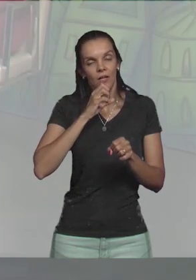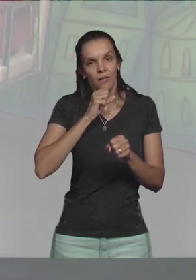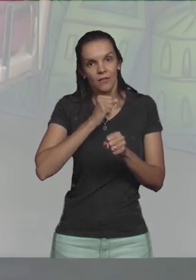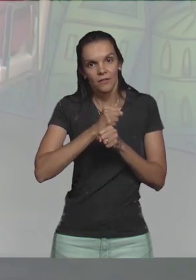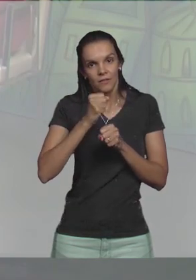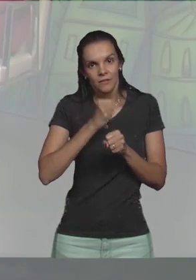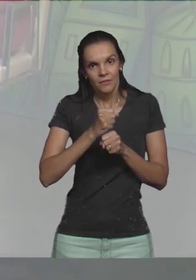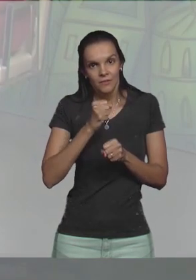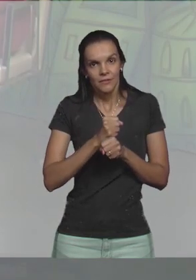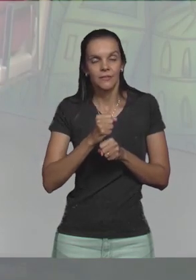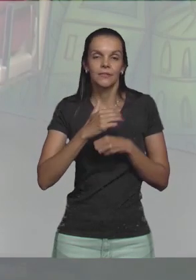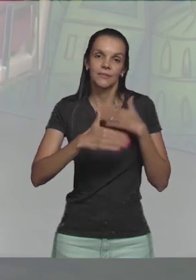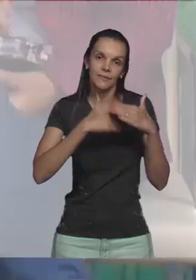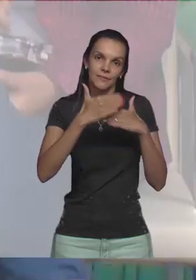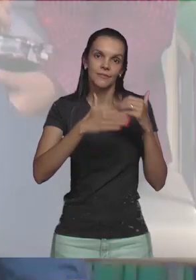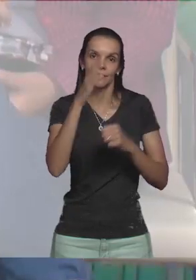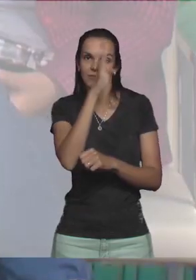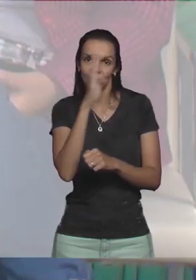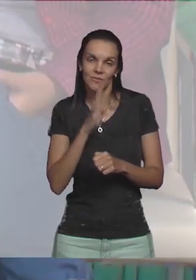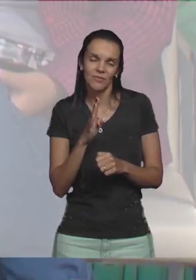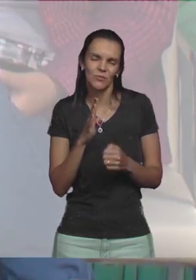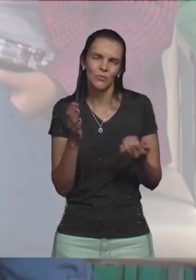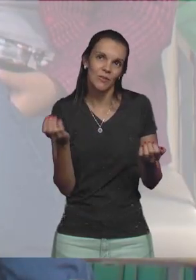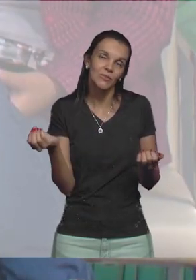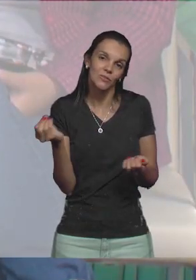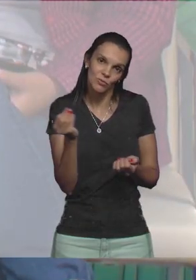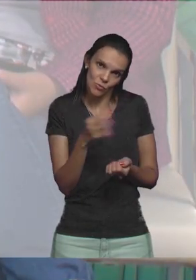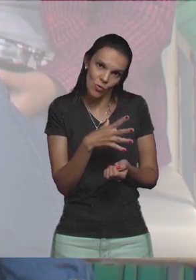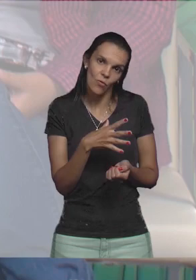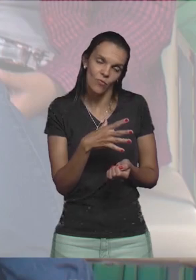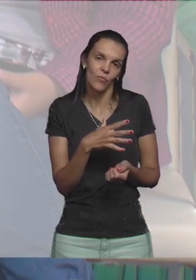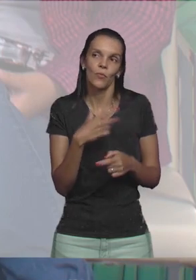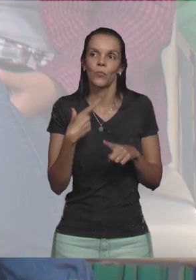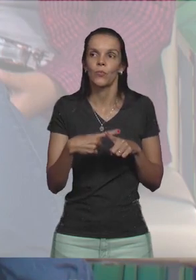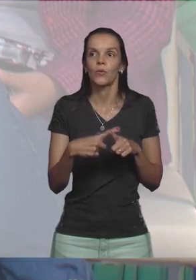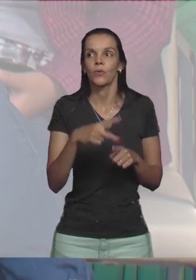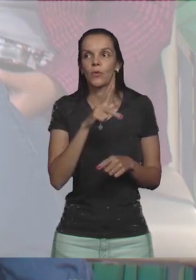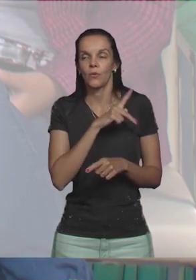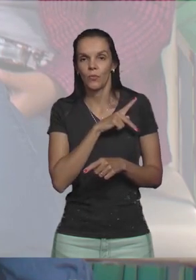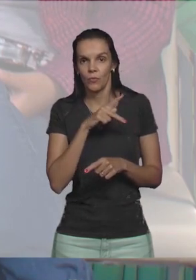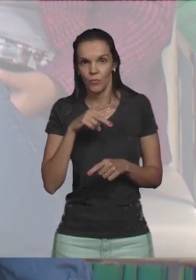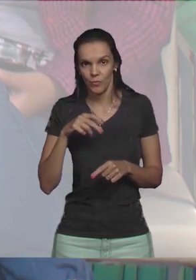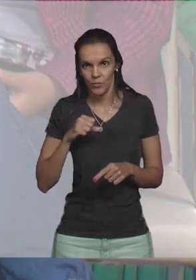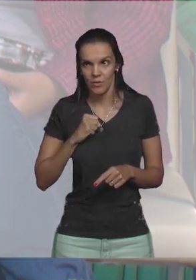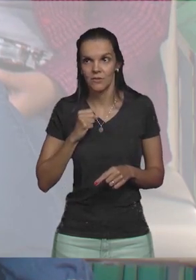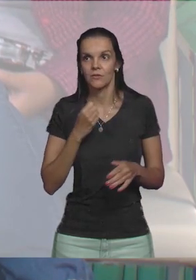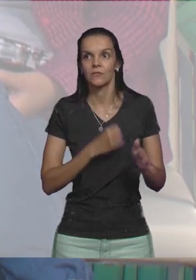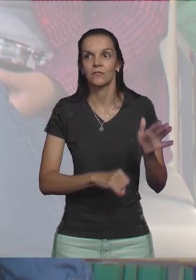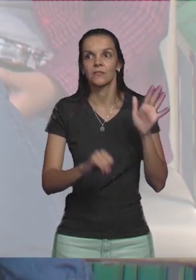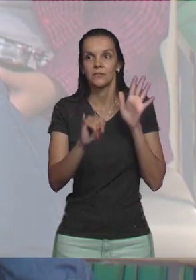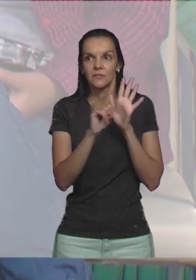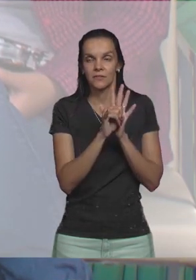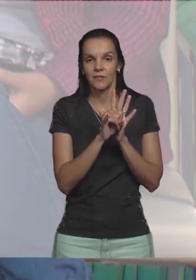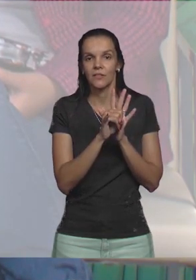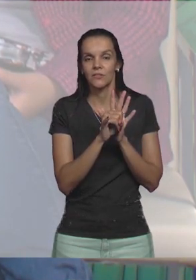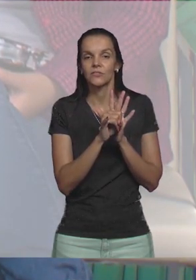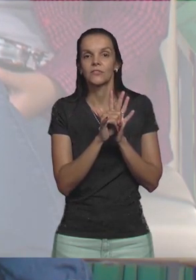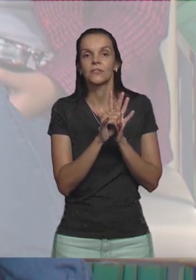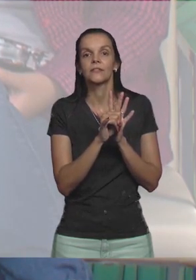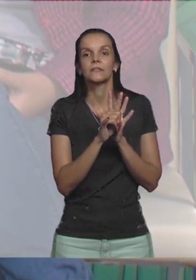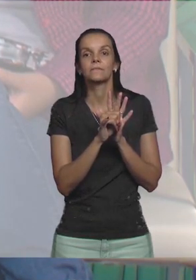um processo, no Brasil é um processo mais recente, até porque a gente, enquanto população negra e a sua identidade